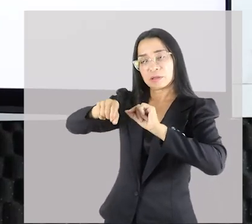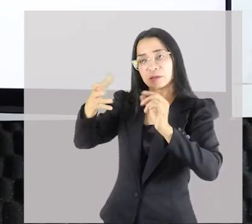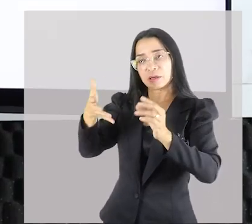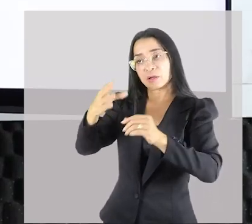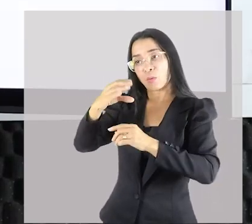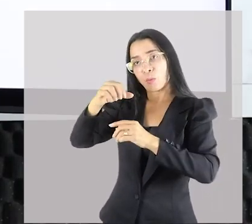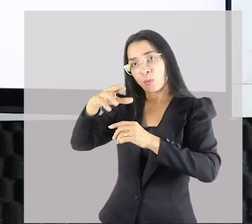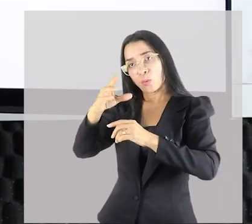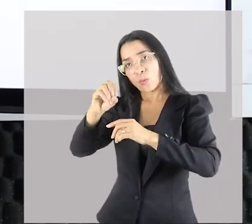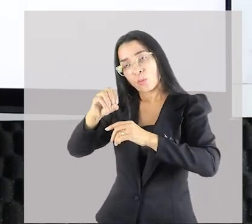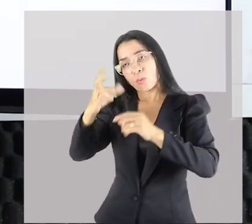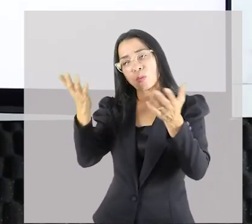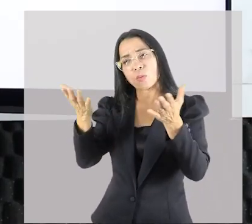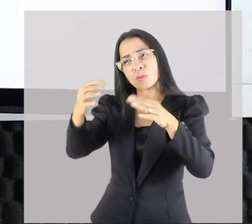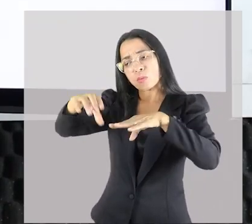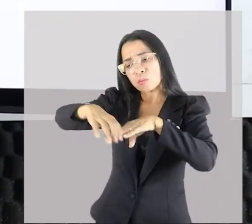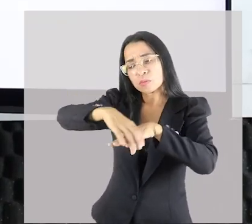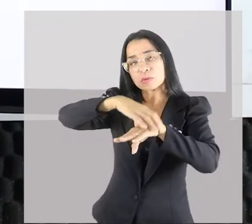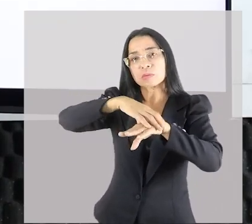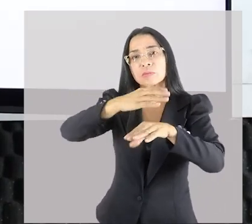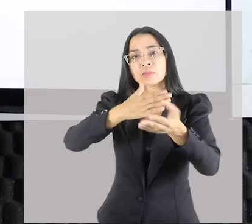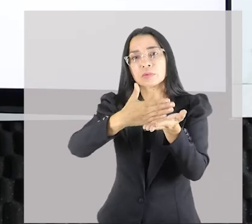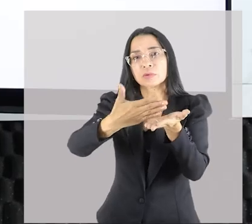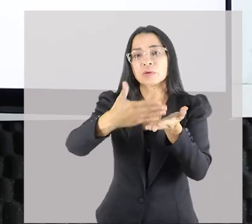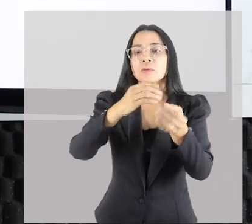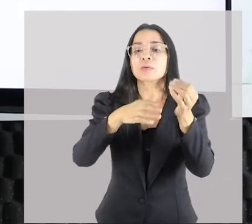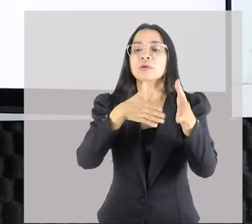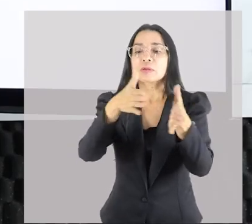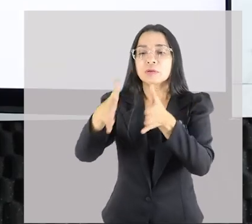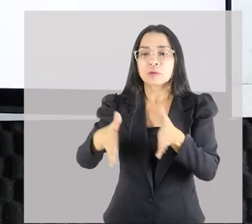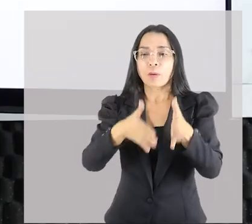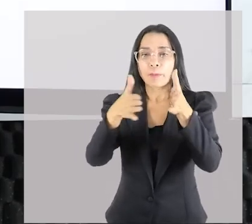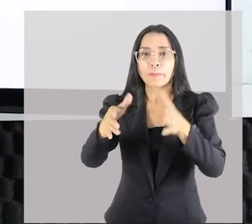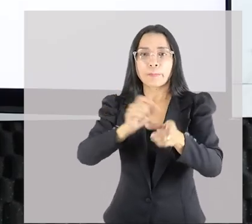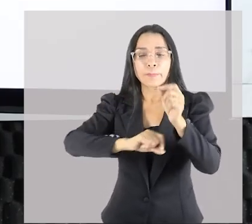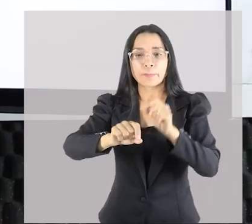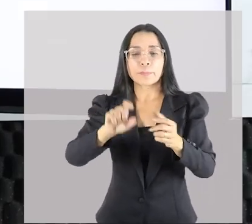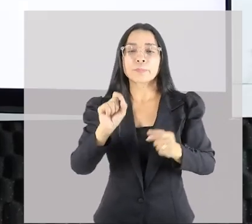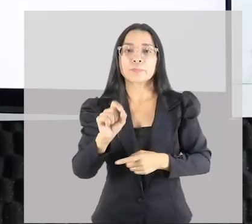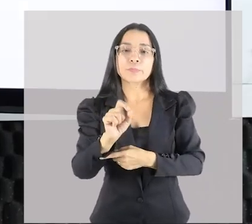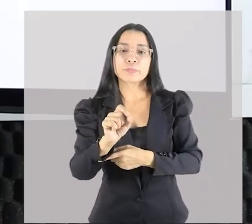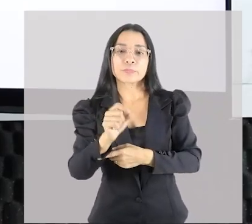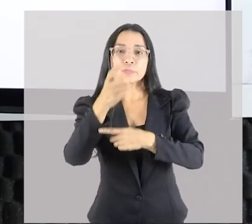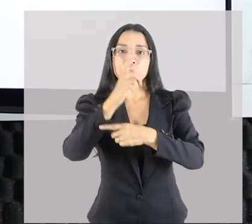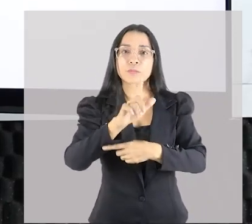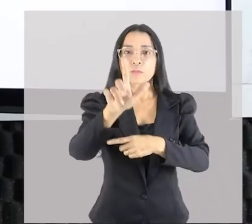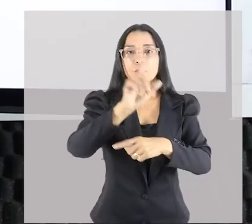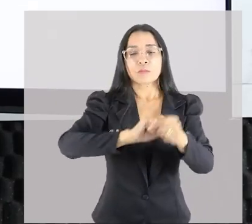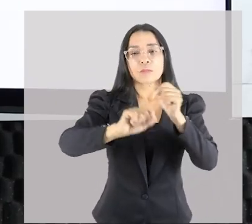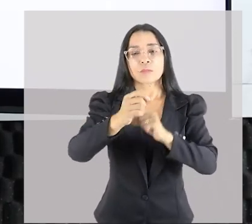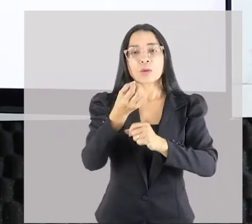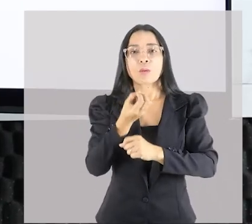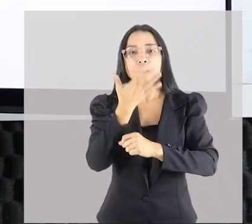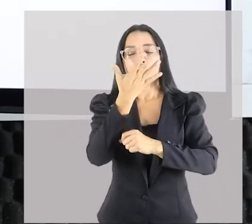um sapato. Ou seja, eu começo a produzir, né, outros, né, produtos dentro desse